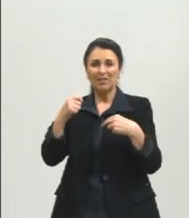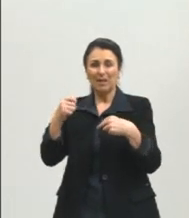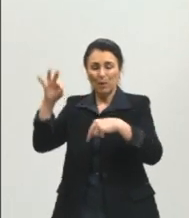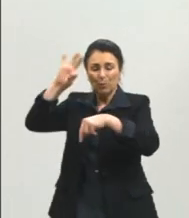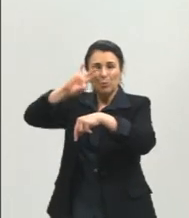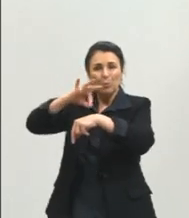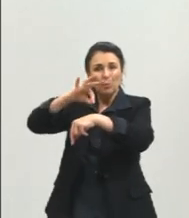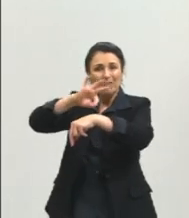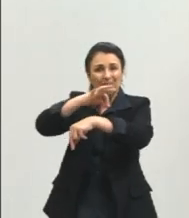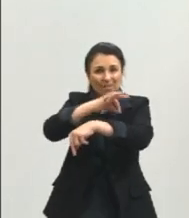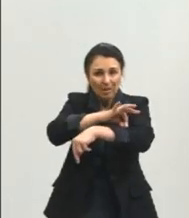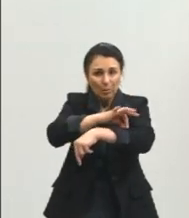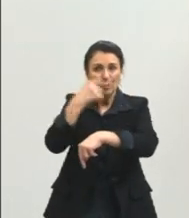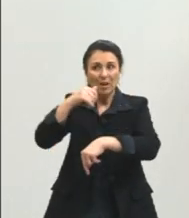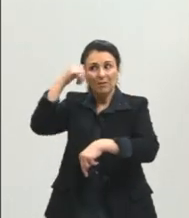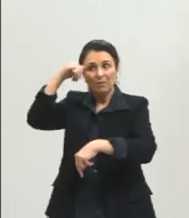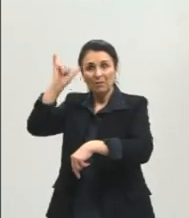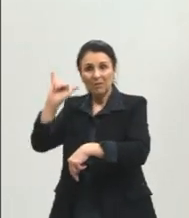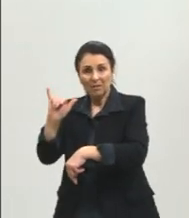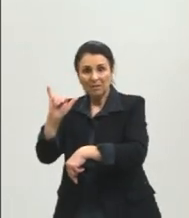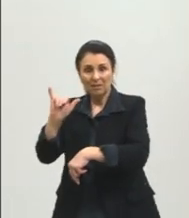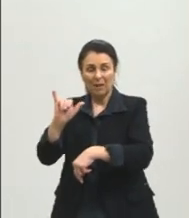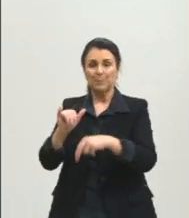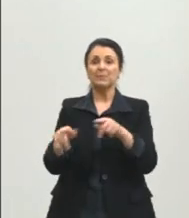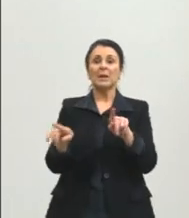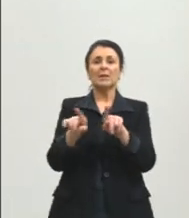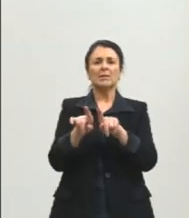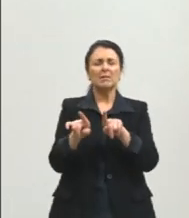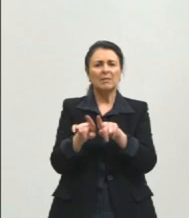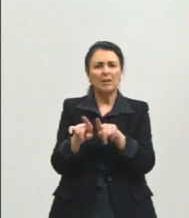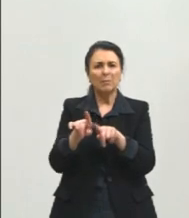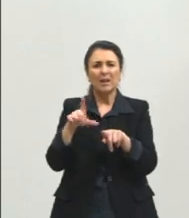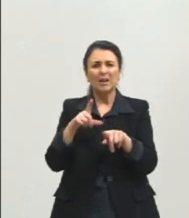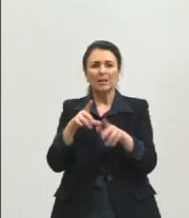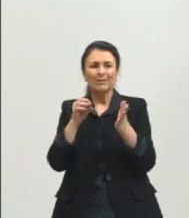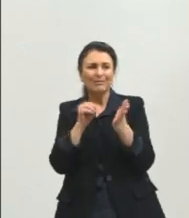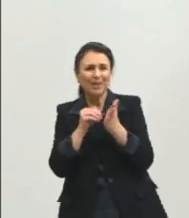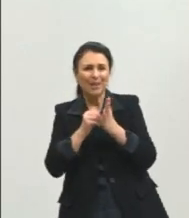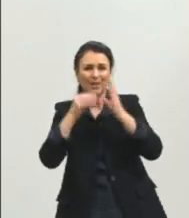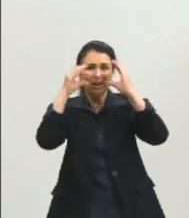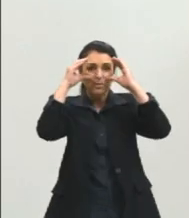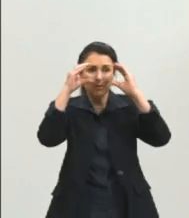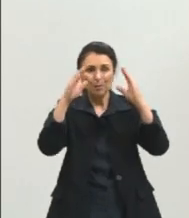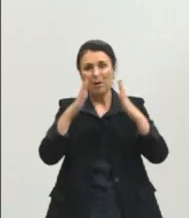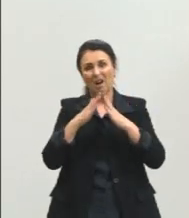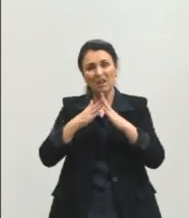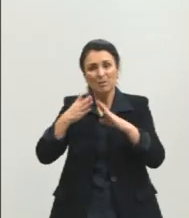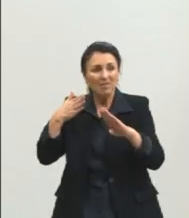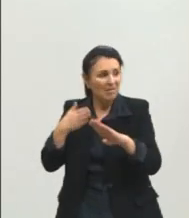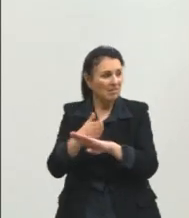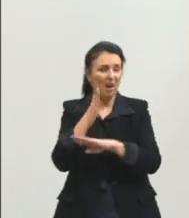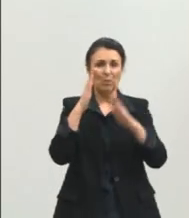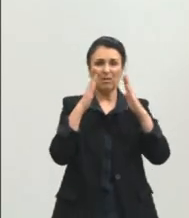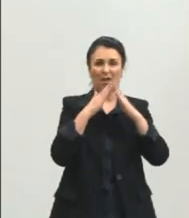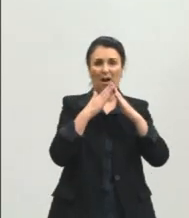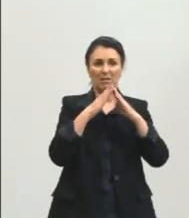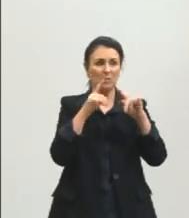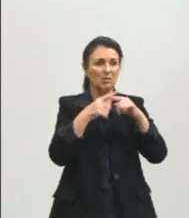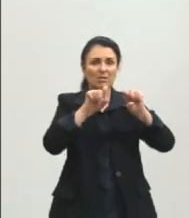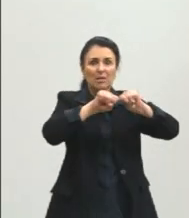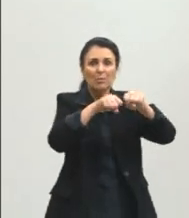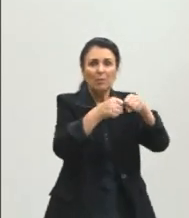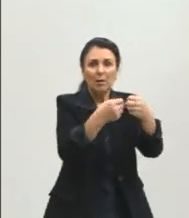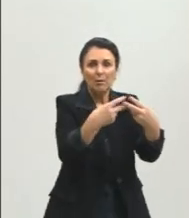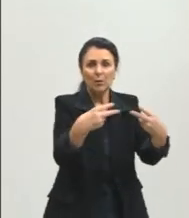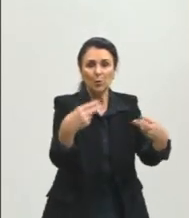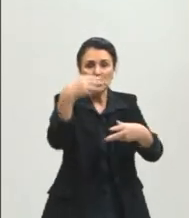os focos em que pudessem ter mosquitos, mas também acabavam desrespeitando, né, a casa das pessoas, às vezes quebravam coisas.